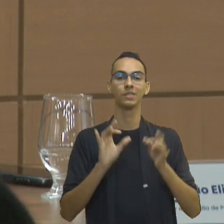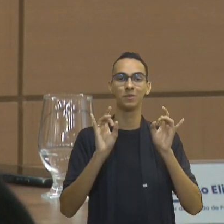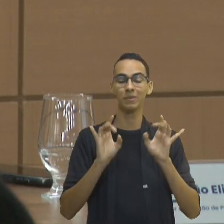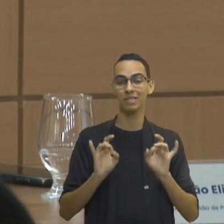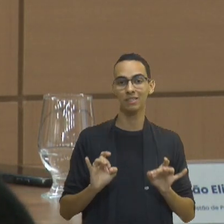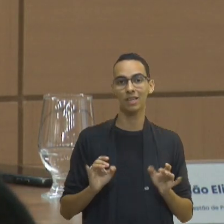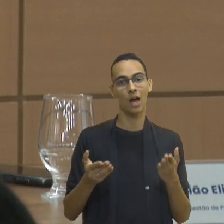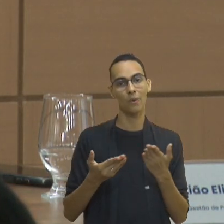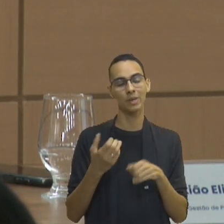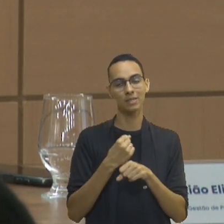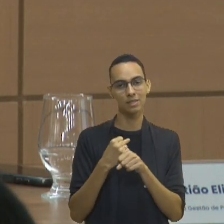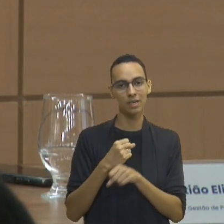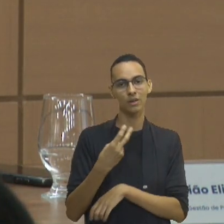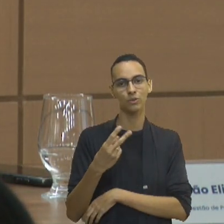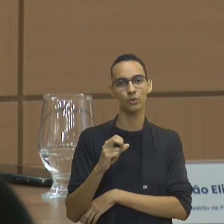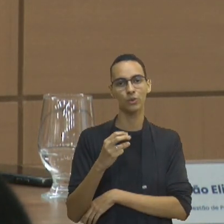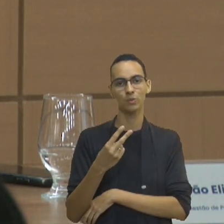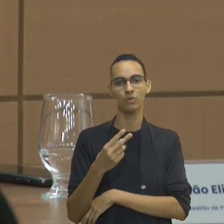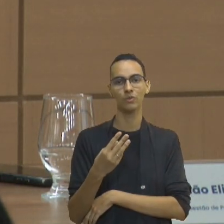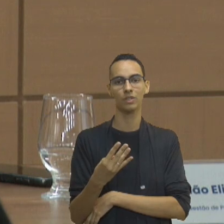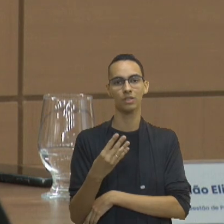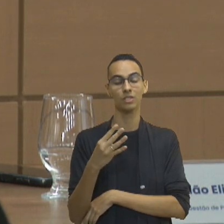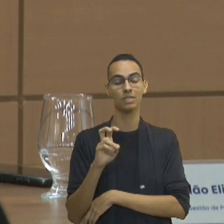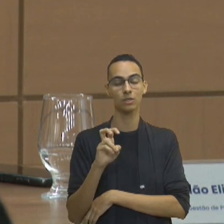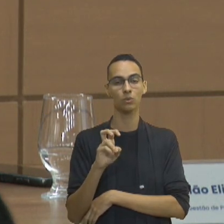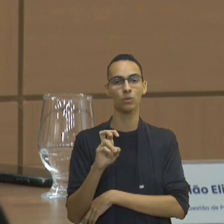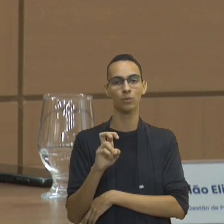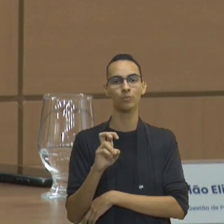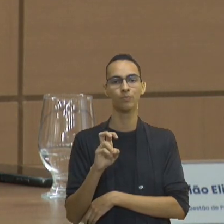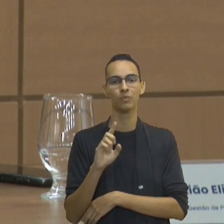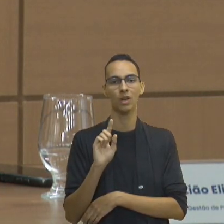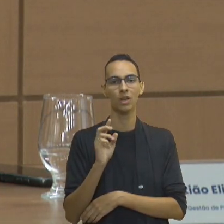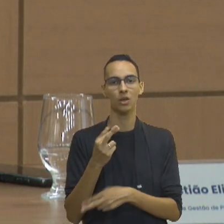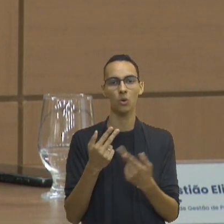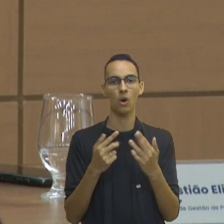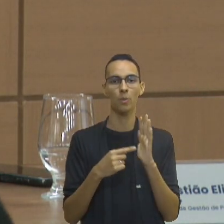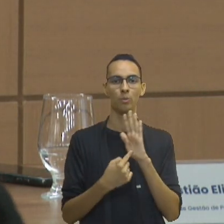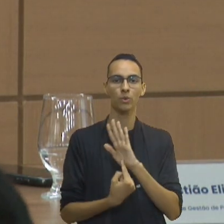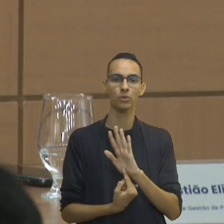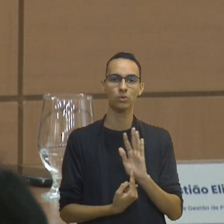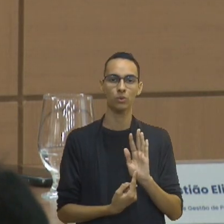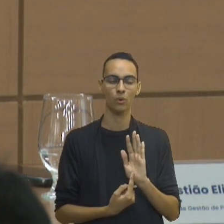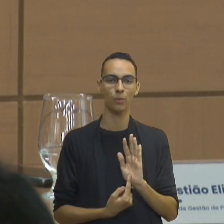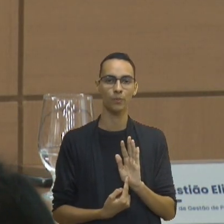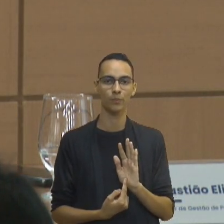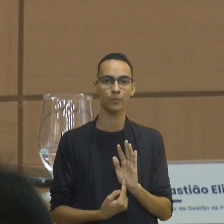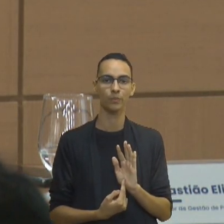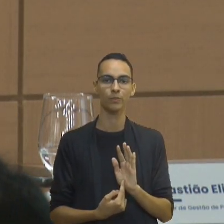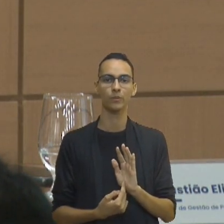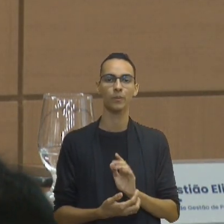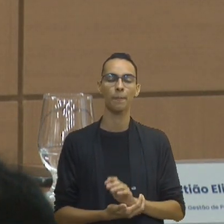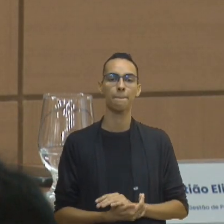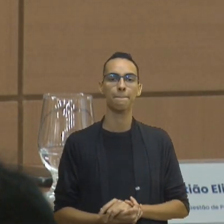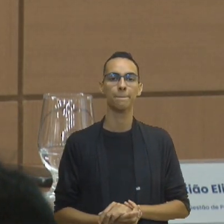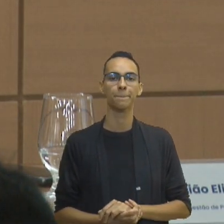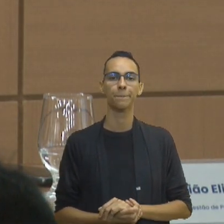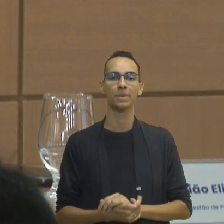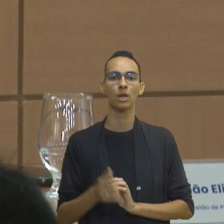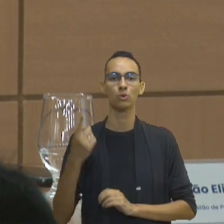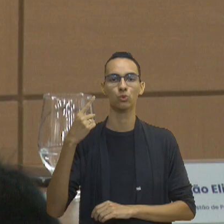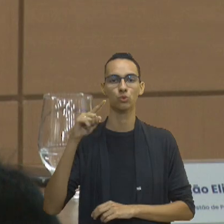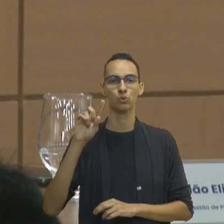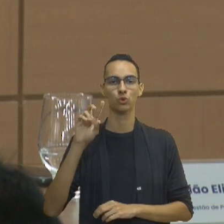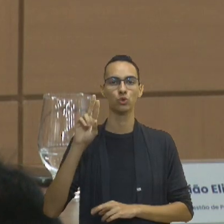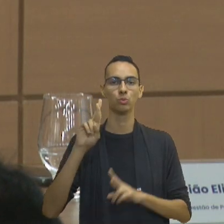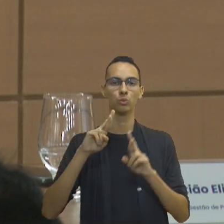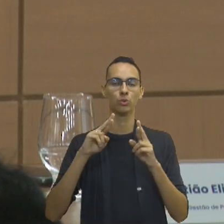de 2025, e como foi bem demonstrado, vem se constituindo e agravando, né, nos últimos anos, especialmente